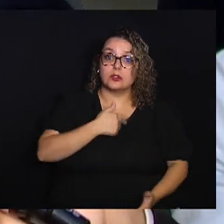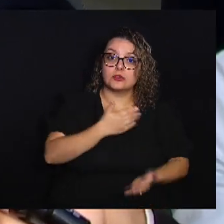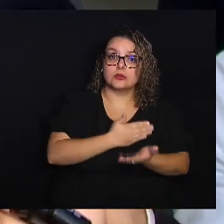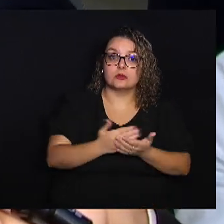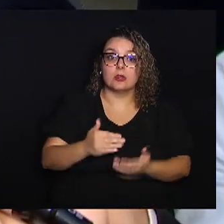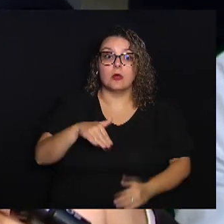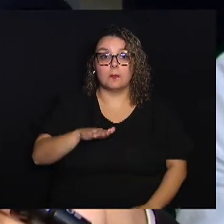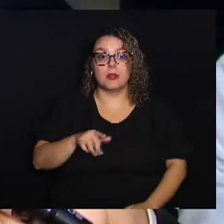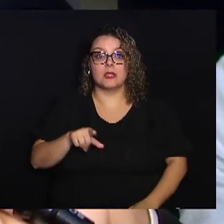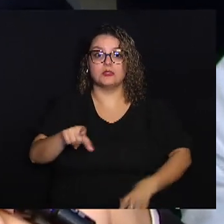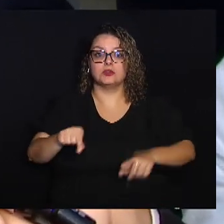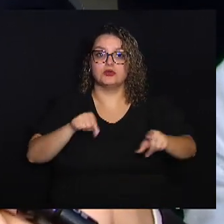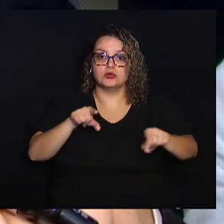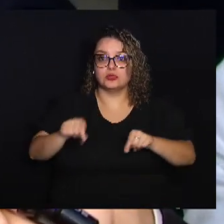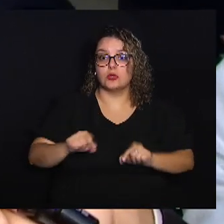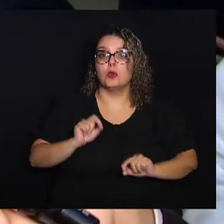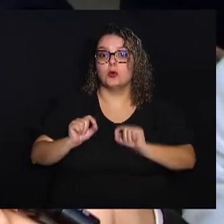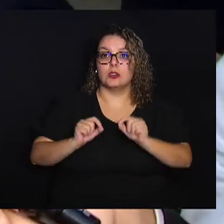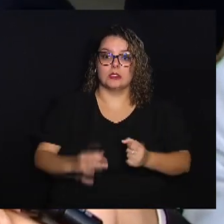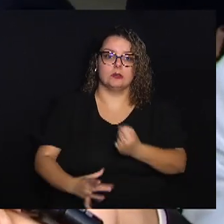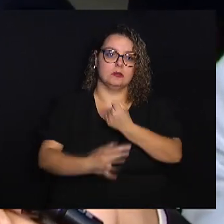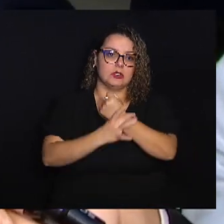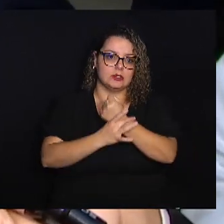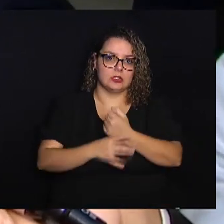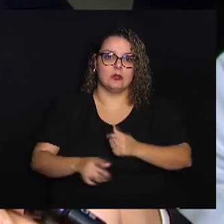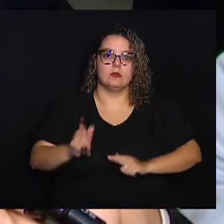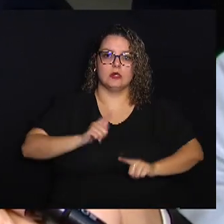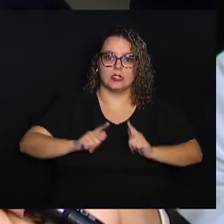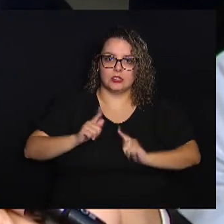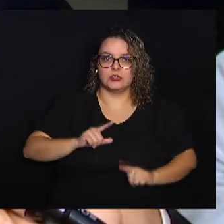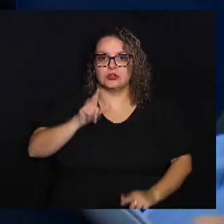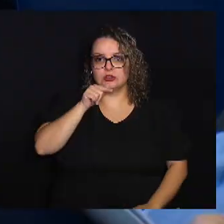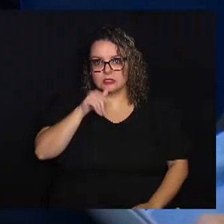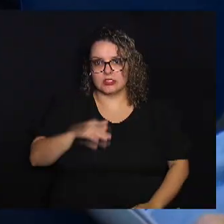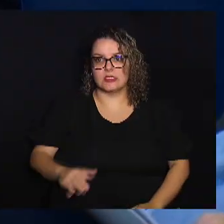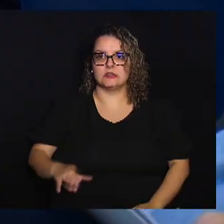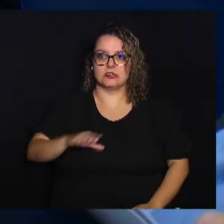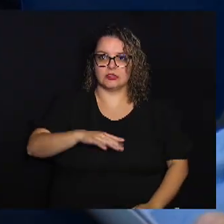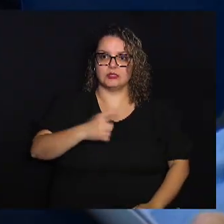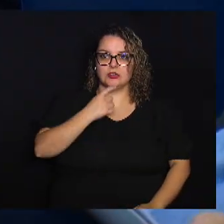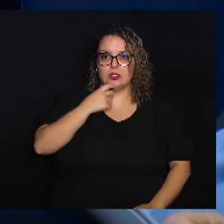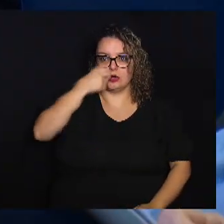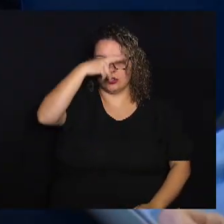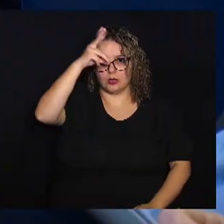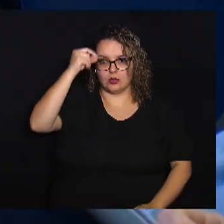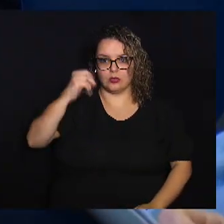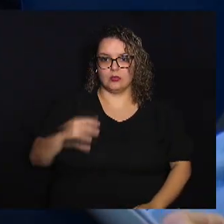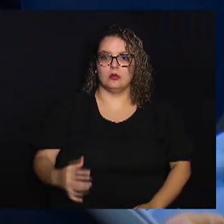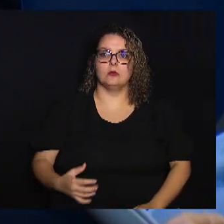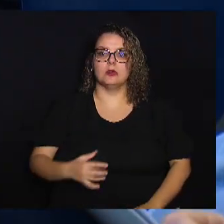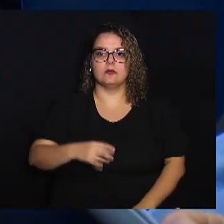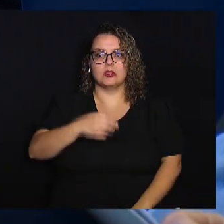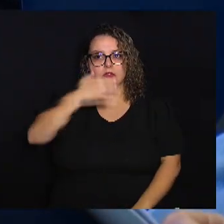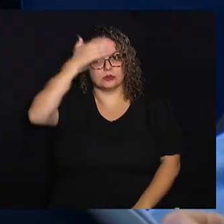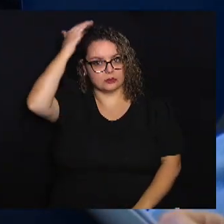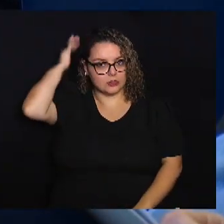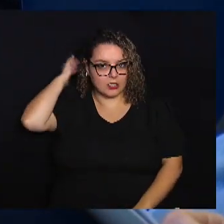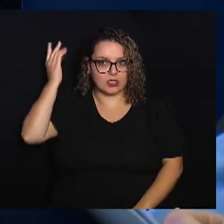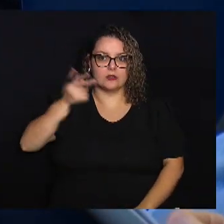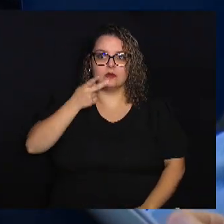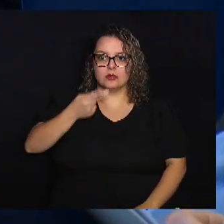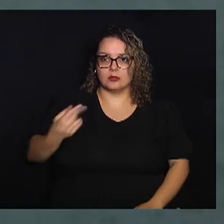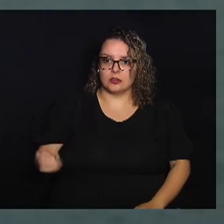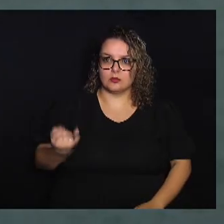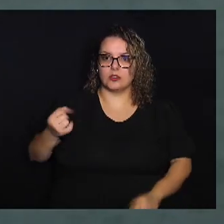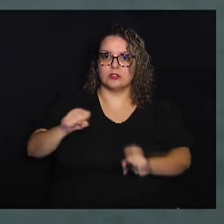mais alternativas, o que dá mais segurança para a gestão da água na cidade de Campinas. O prefeito Dário Saad ressaltou a importância do sistema